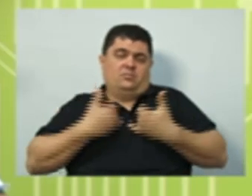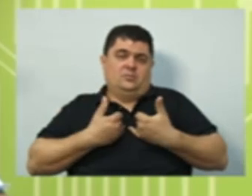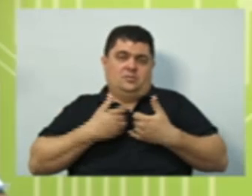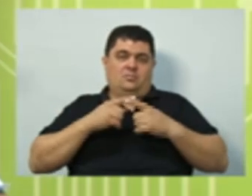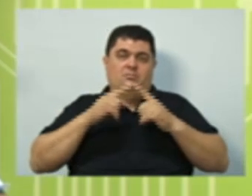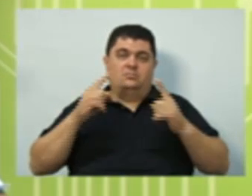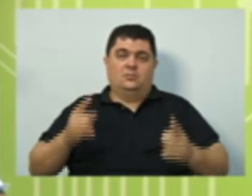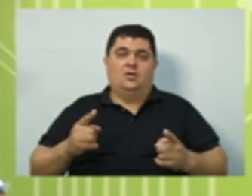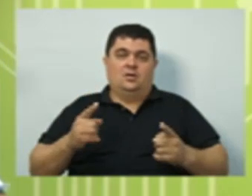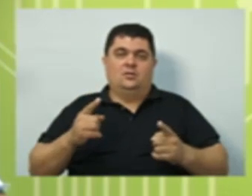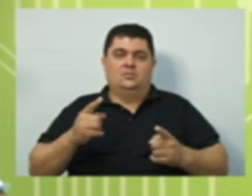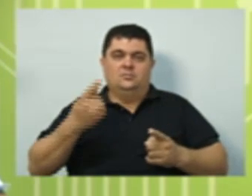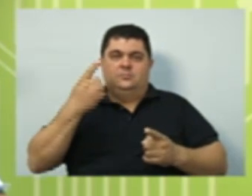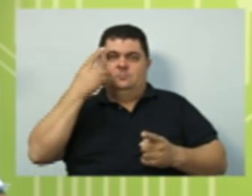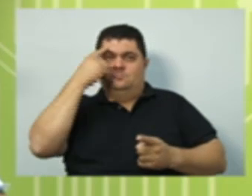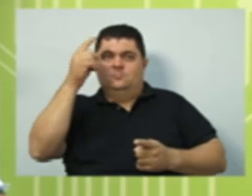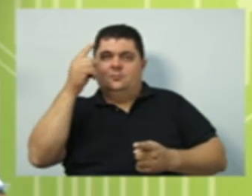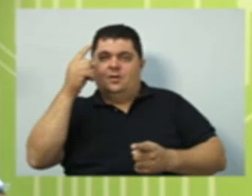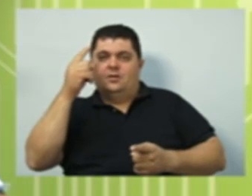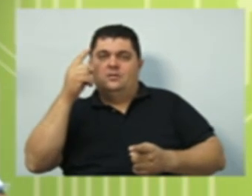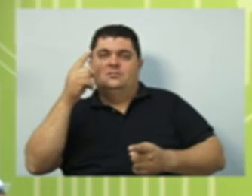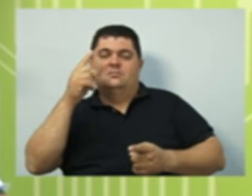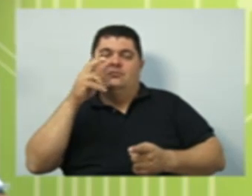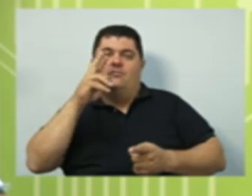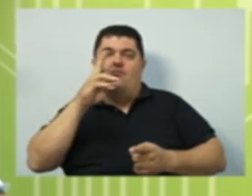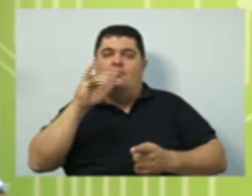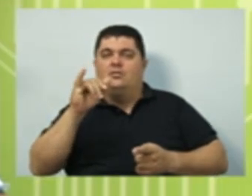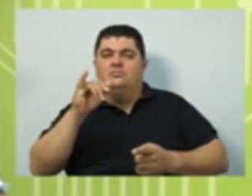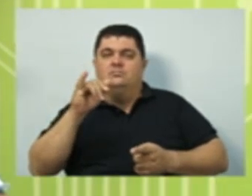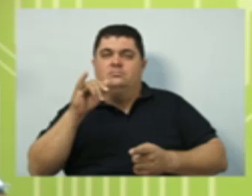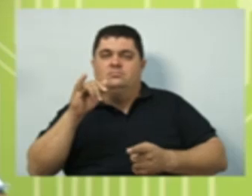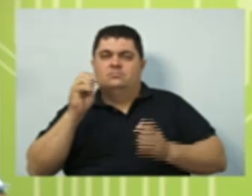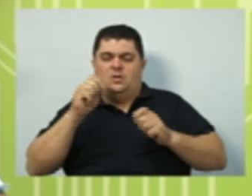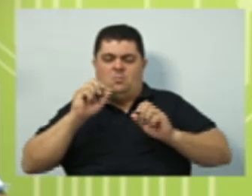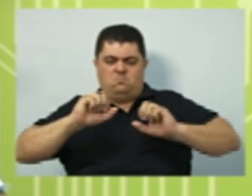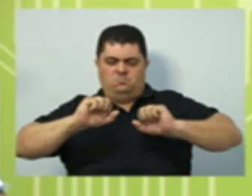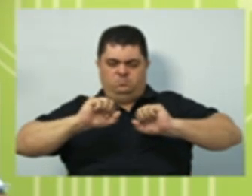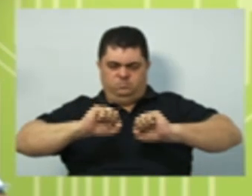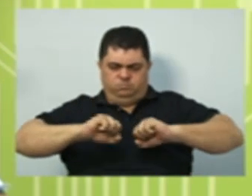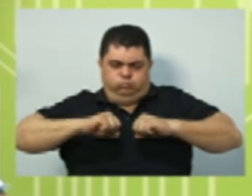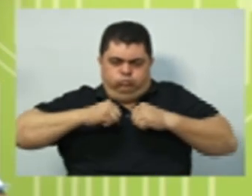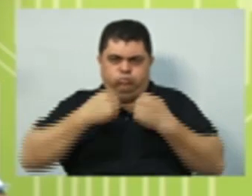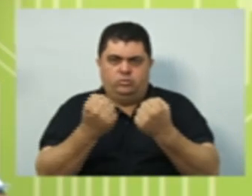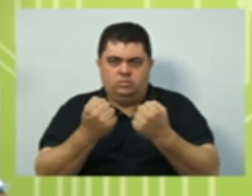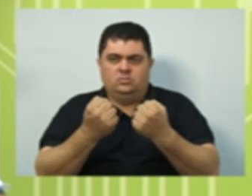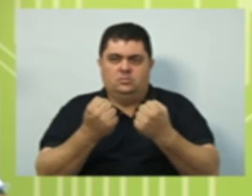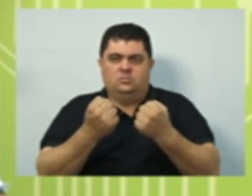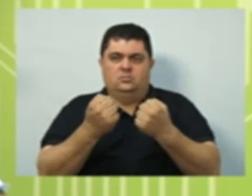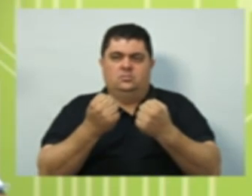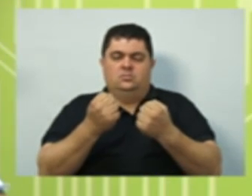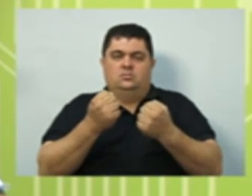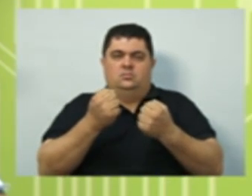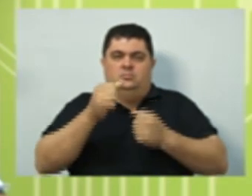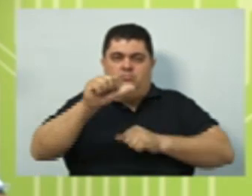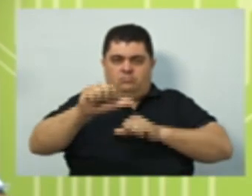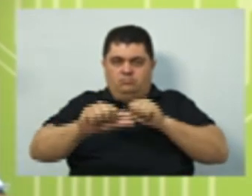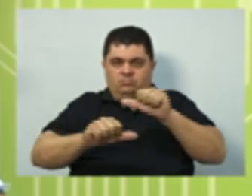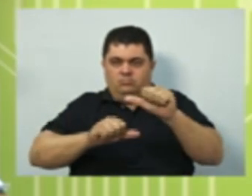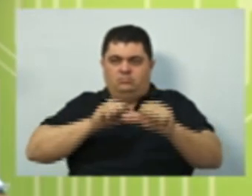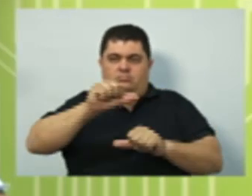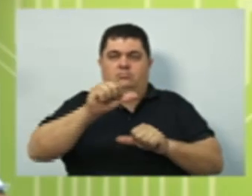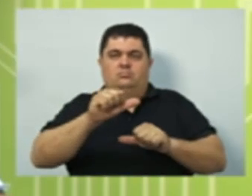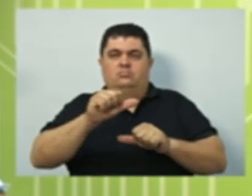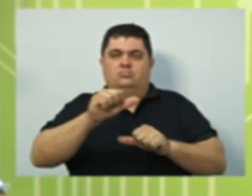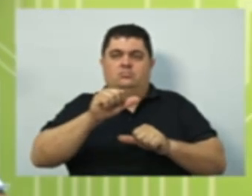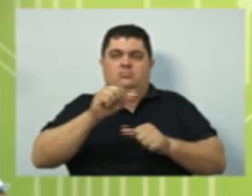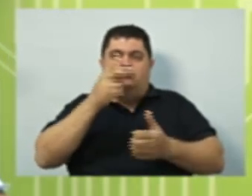Mas, por causa de uma ideia, você é capaz de superar esse pedido do instinto